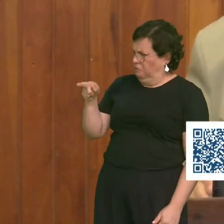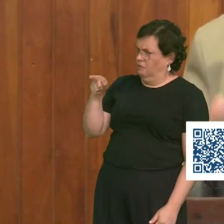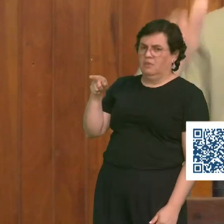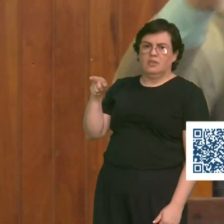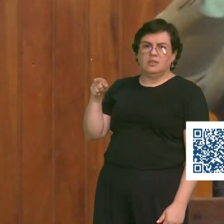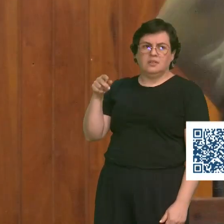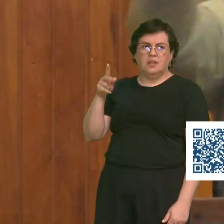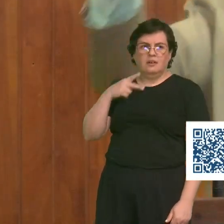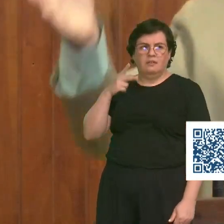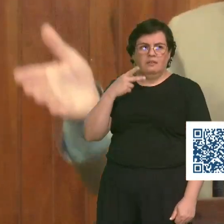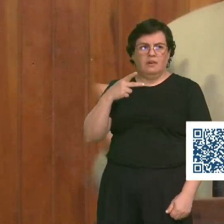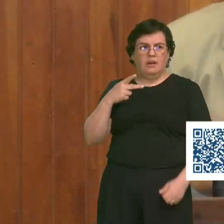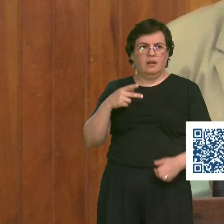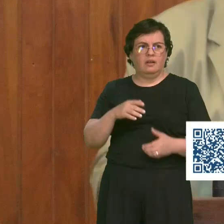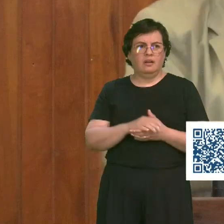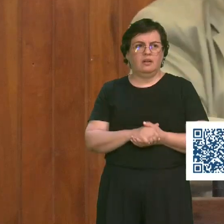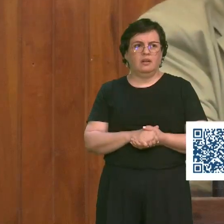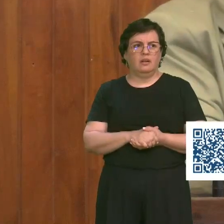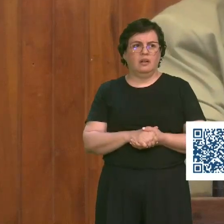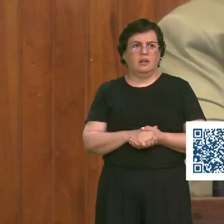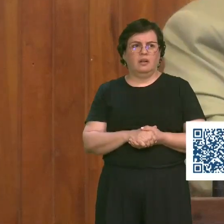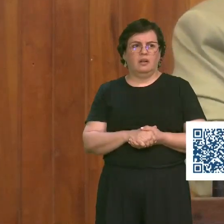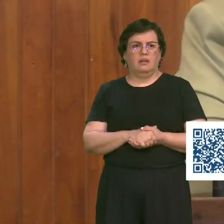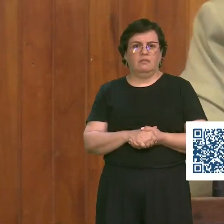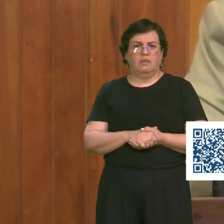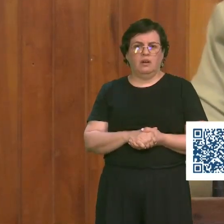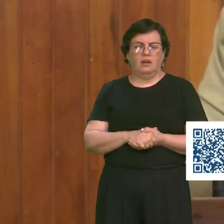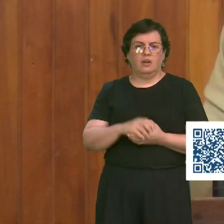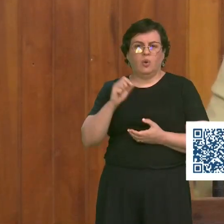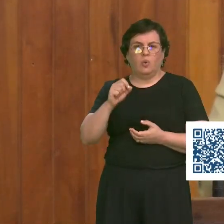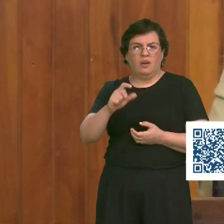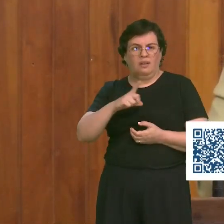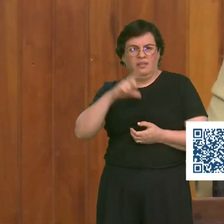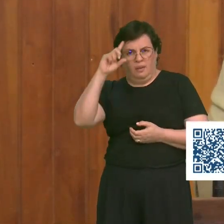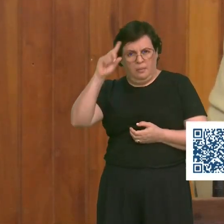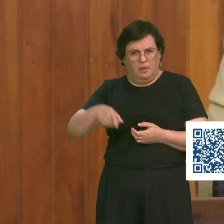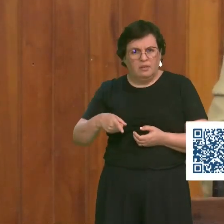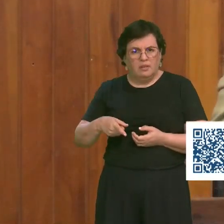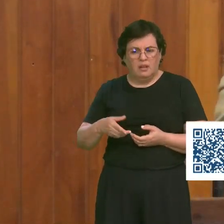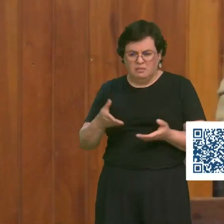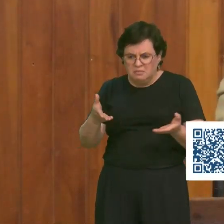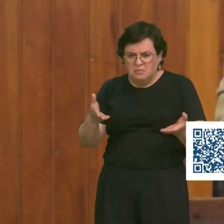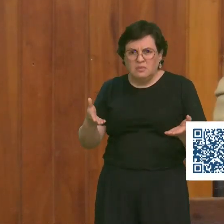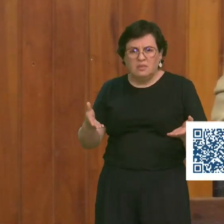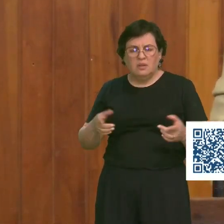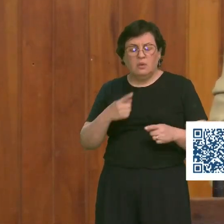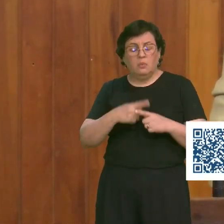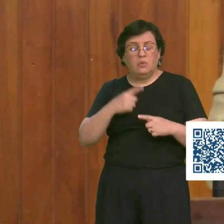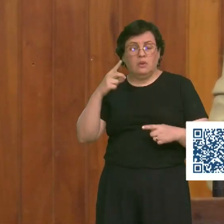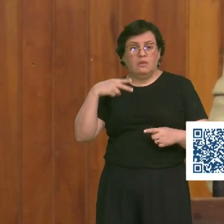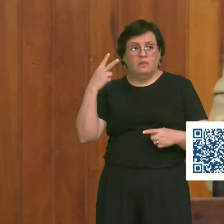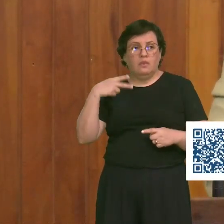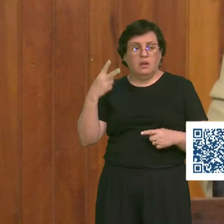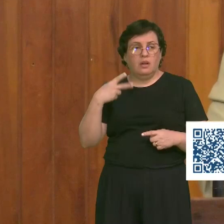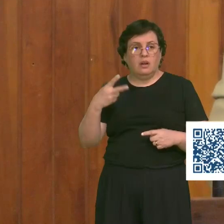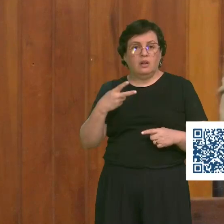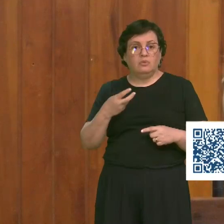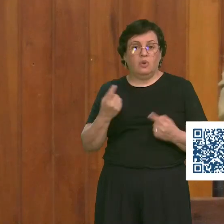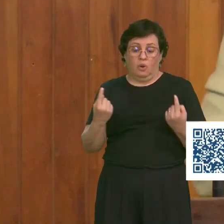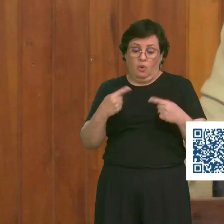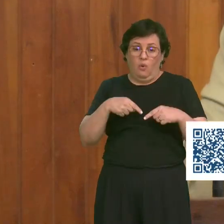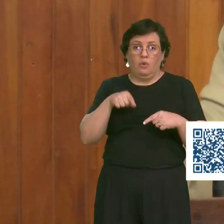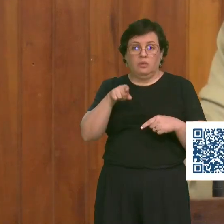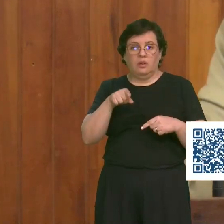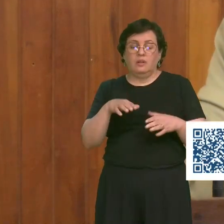aquilo foi mas você fala quando ainda tinha algum tipo de relacionamento mas você fala assim com quem tem mandato você trata desse jeito porque o vereador tinha tido um posicionamento